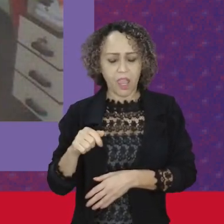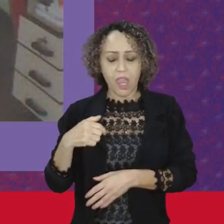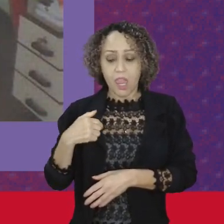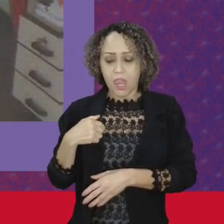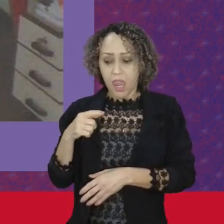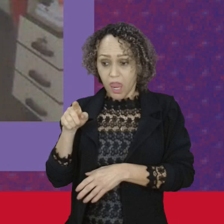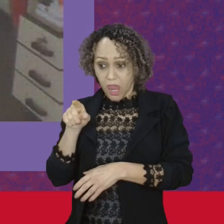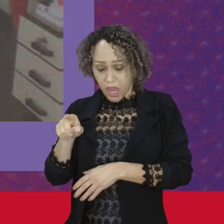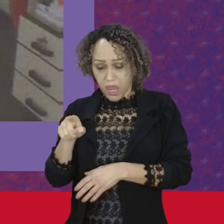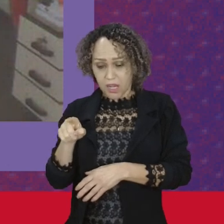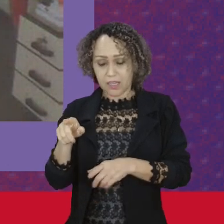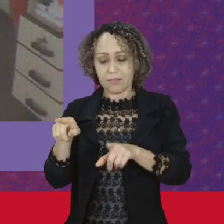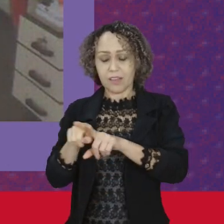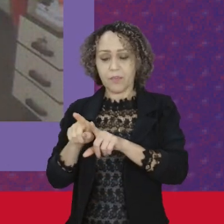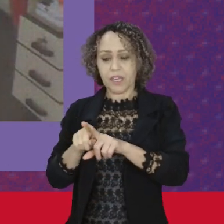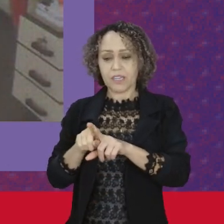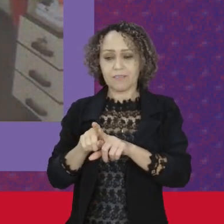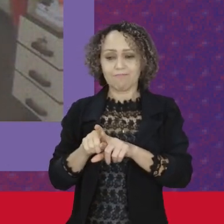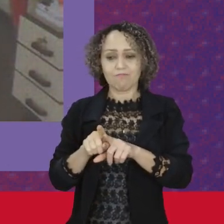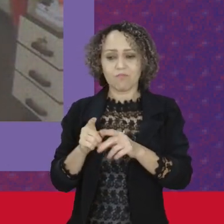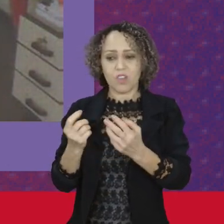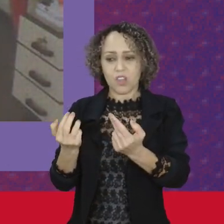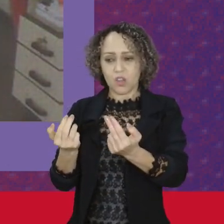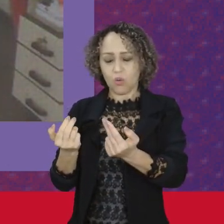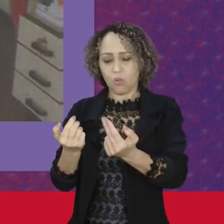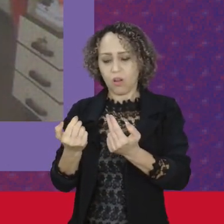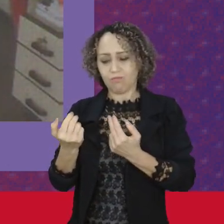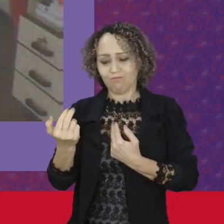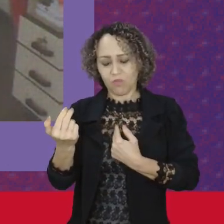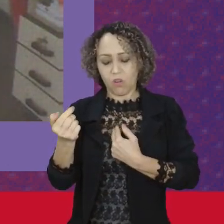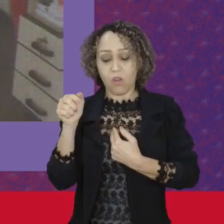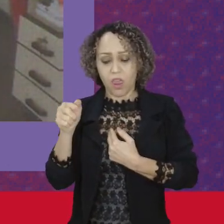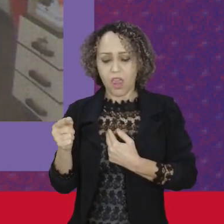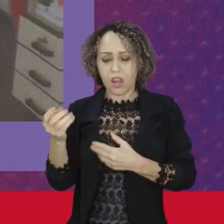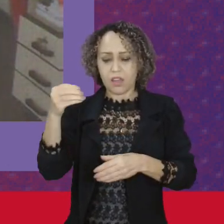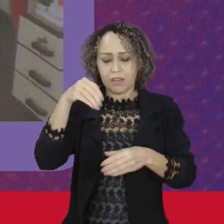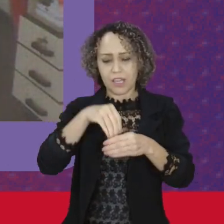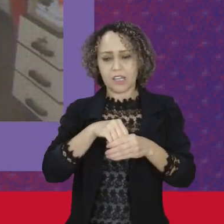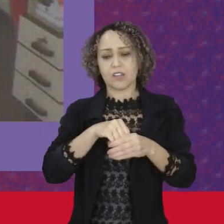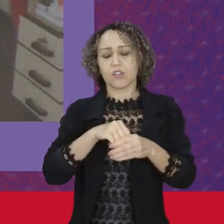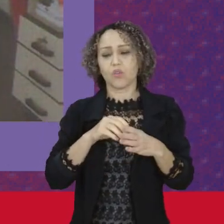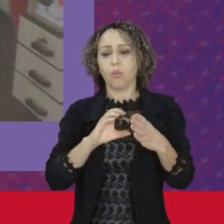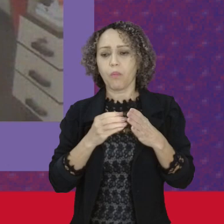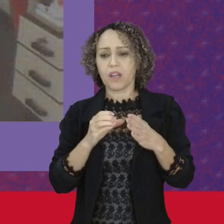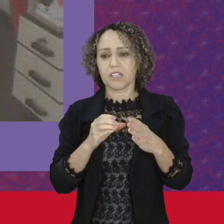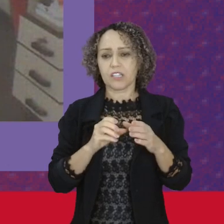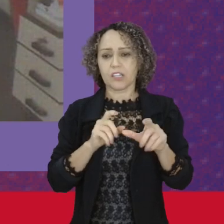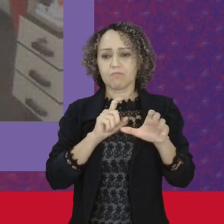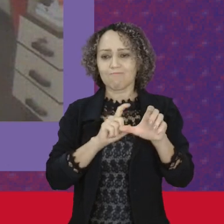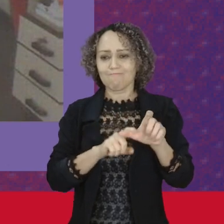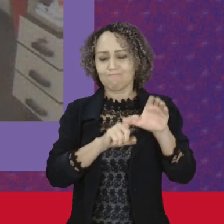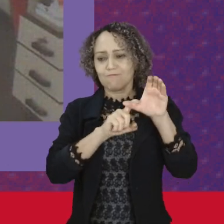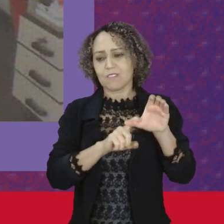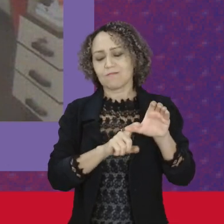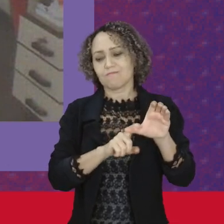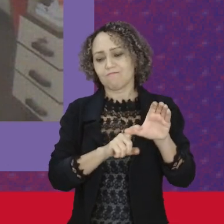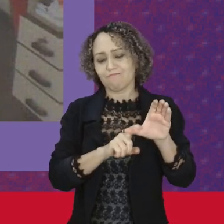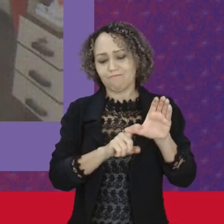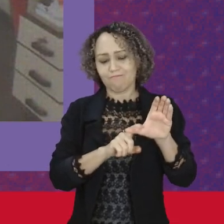eu estou lembrando dela. Mas eu acho que isso é muito importante, e quando fala das